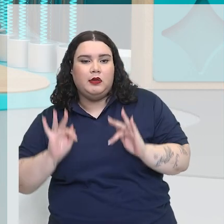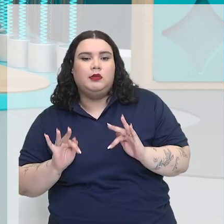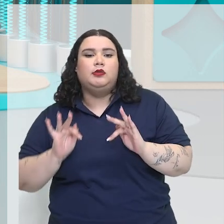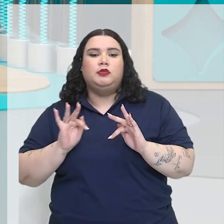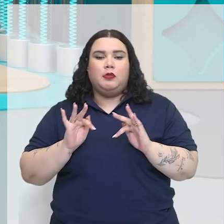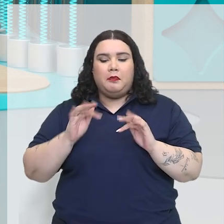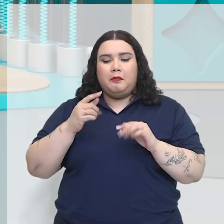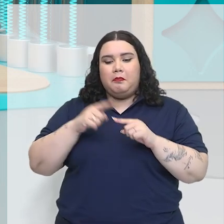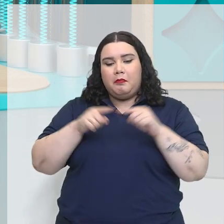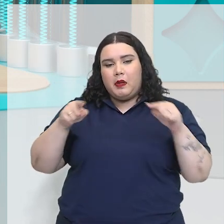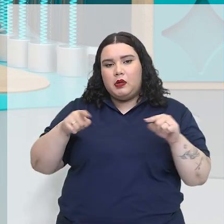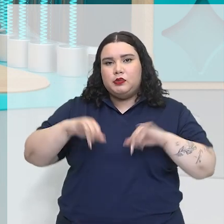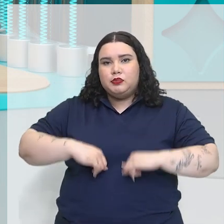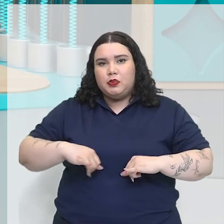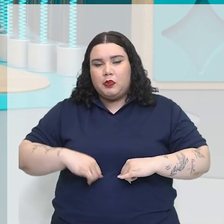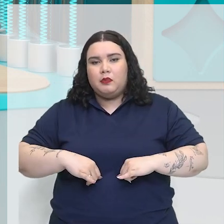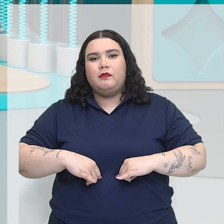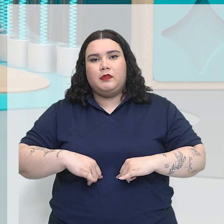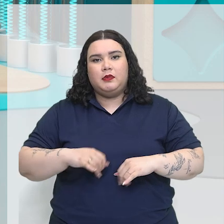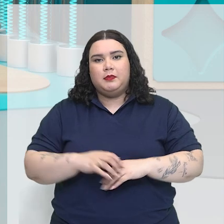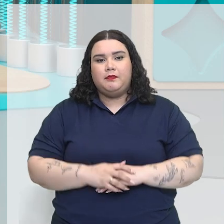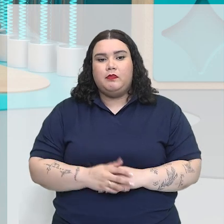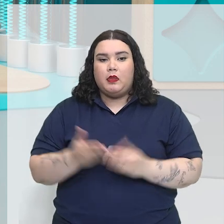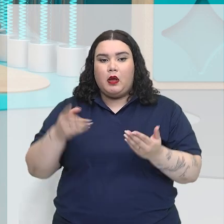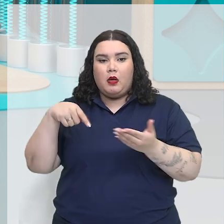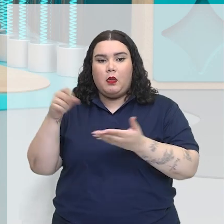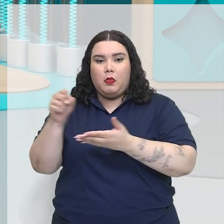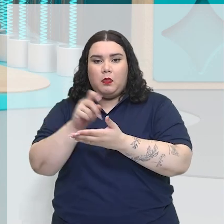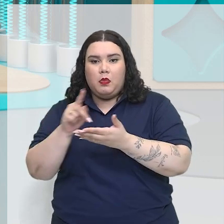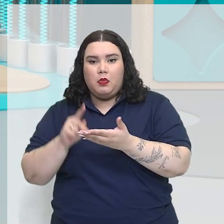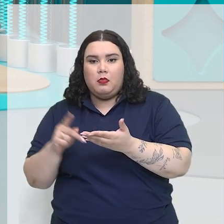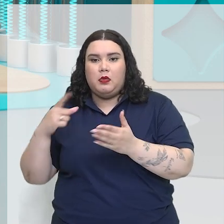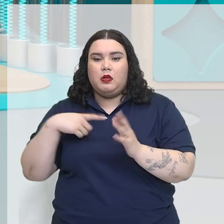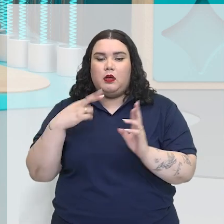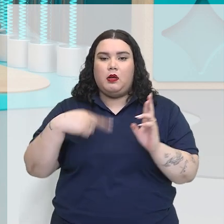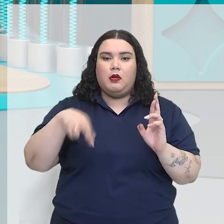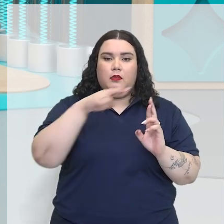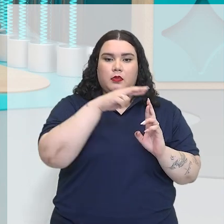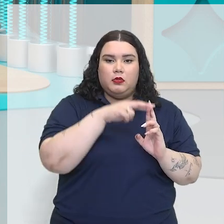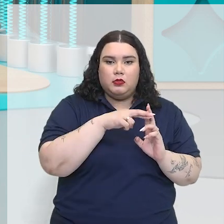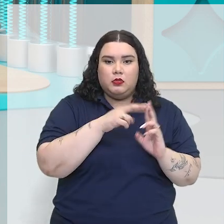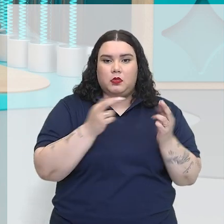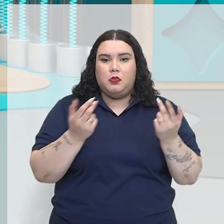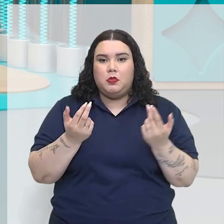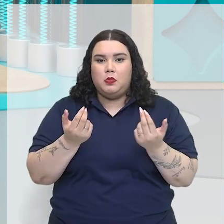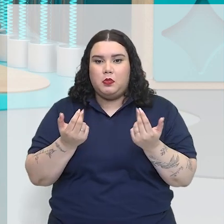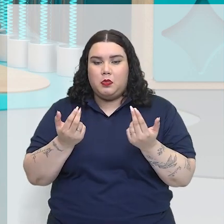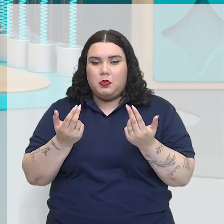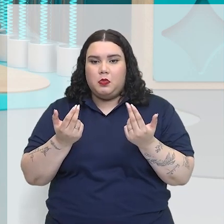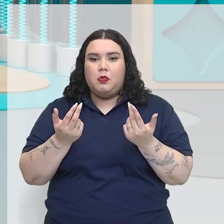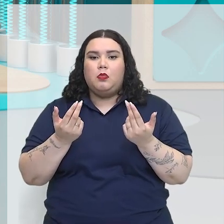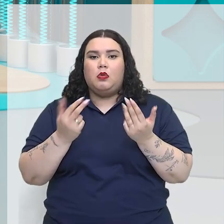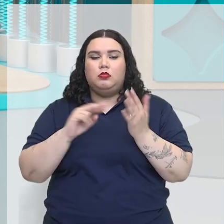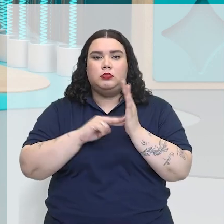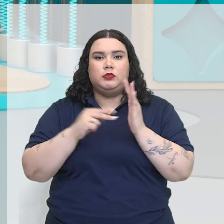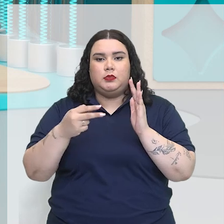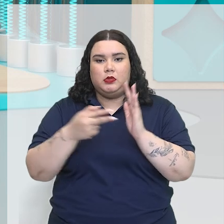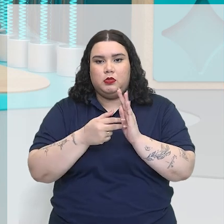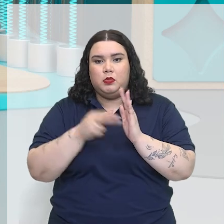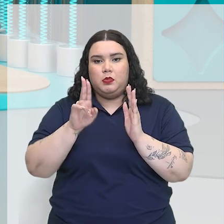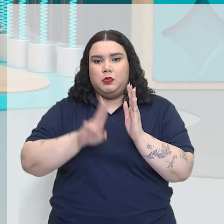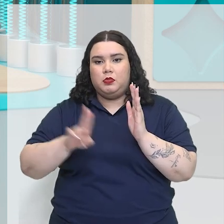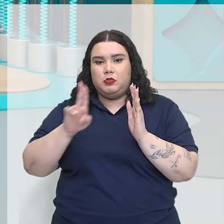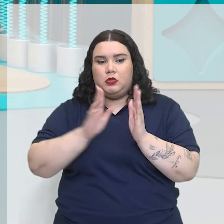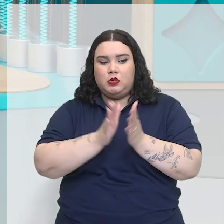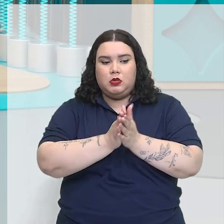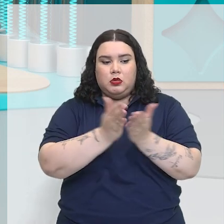sem doer. Isso aí já é um poema, né, que vai remeter justamente ao mesmo sentido que está sendo